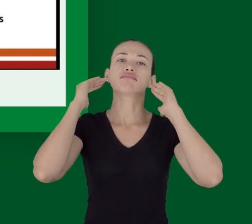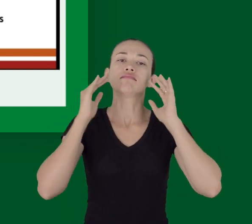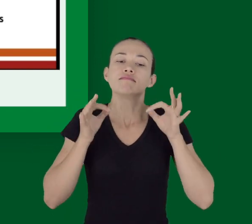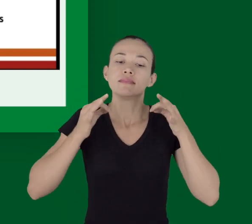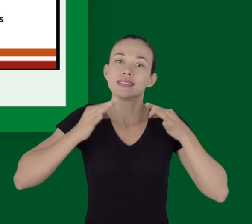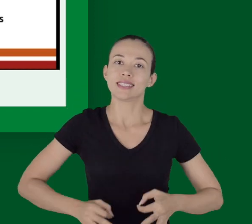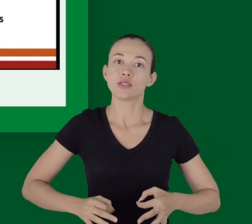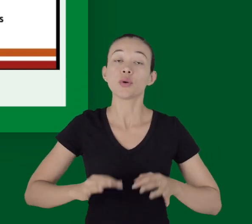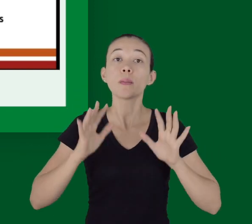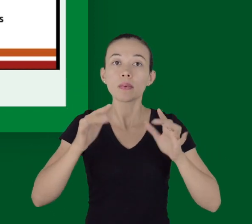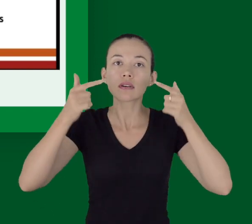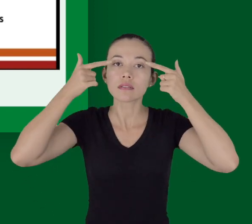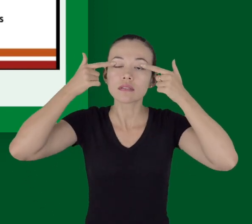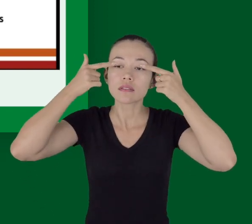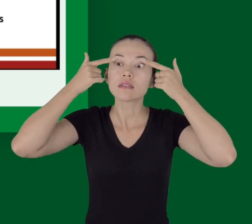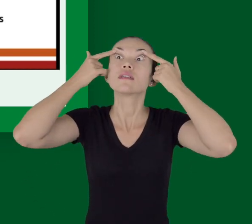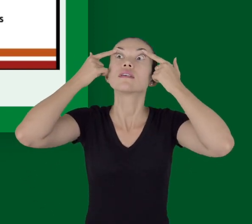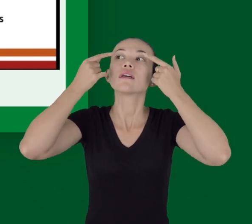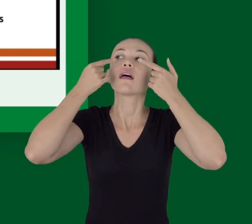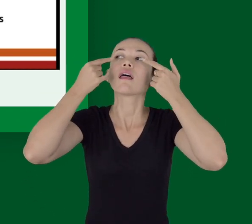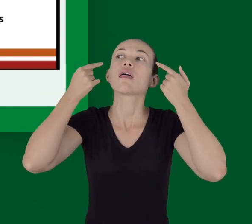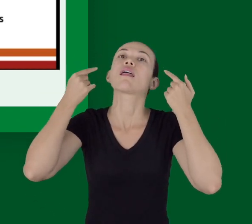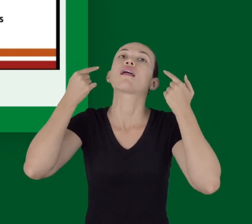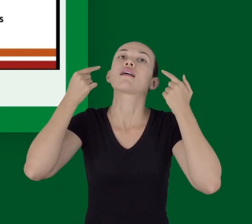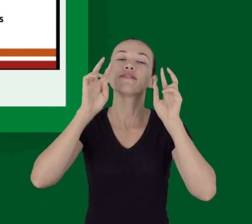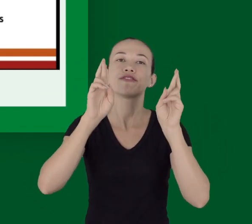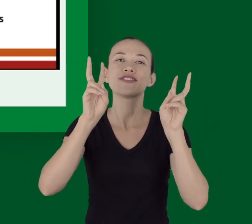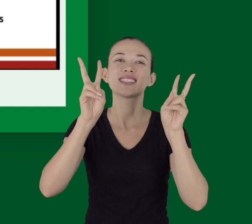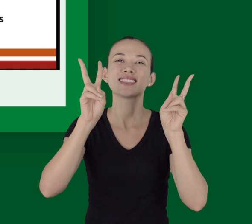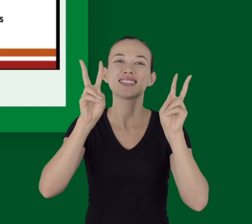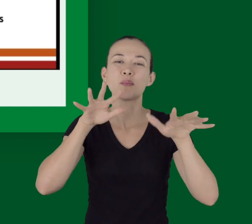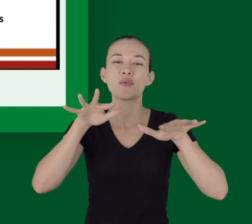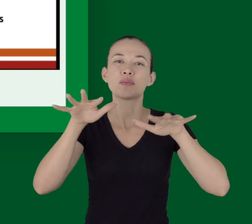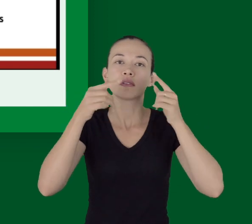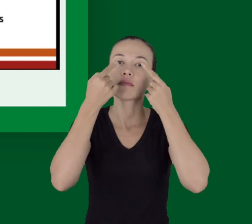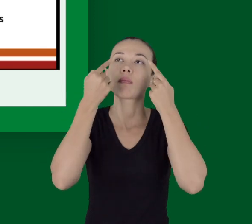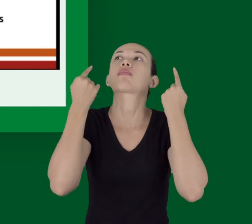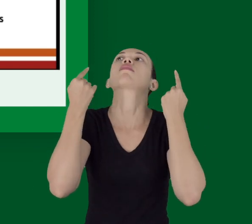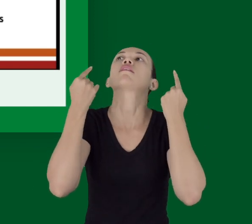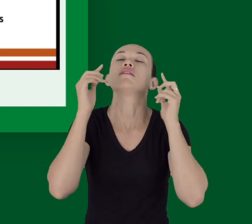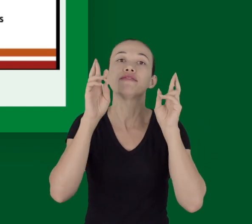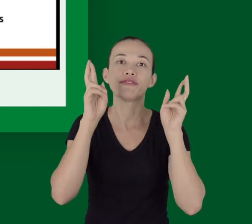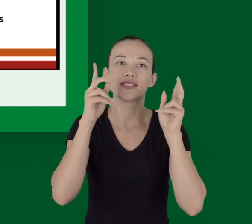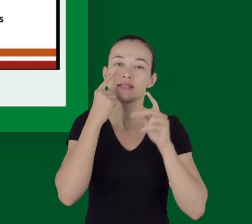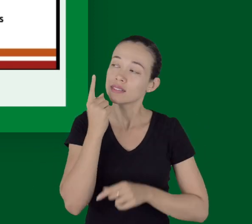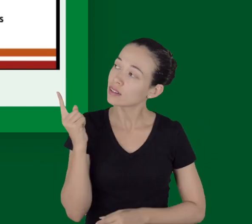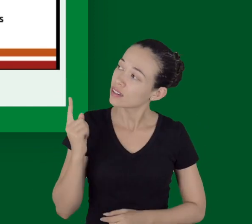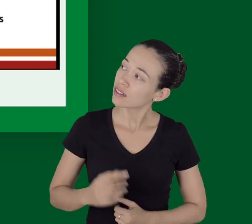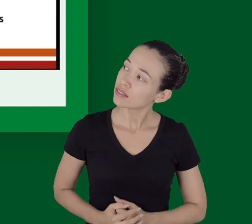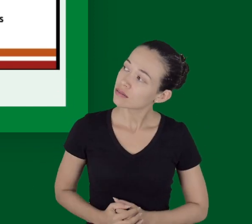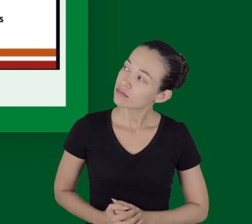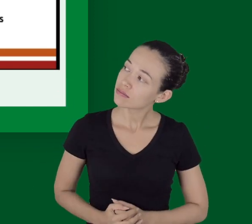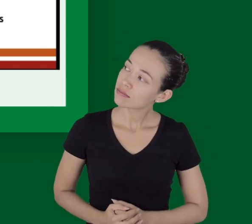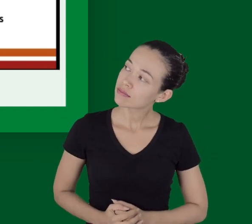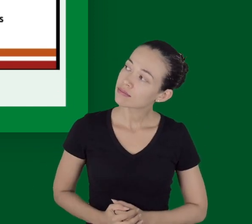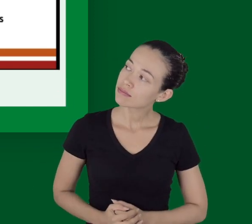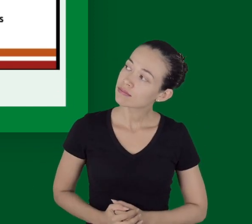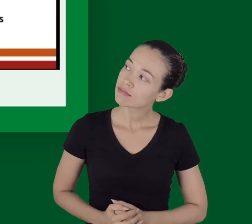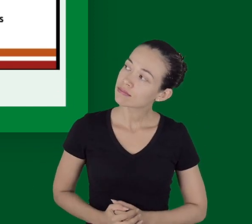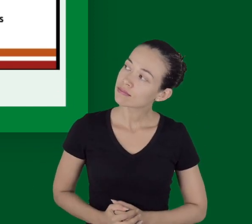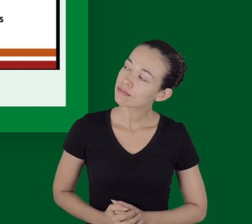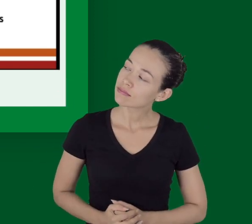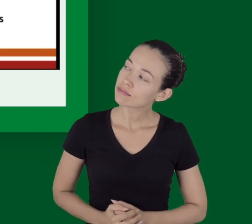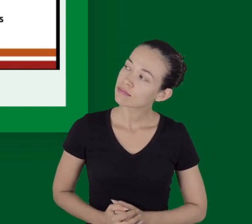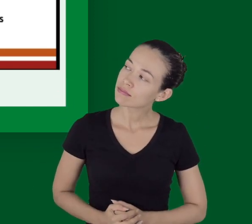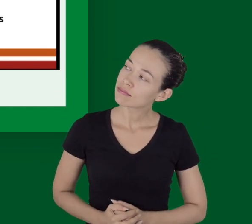abre as duas pálpebras do paciente, você vê a motricidade diferente da órbita. A órbita de um lado e o